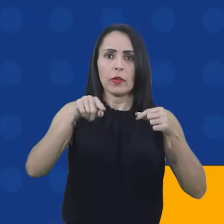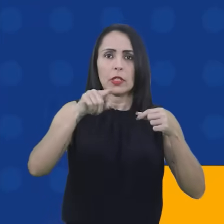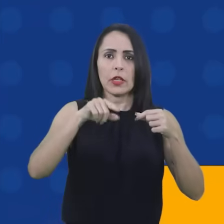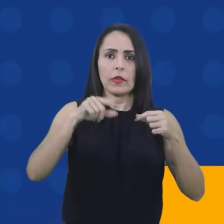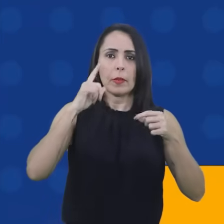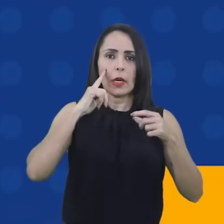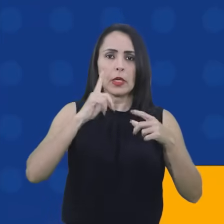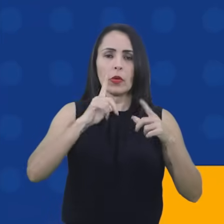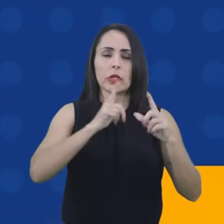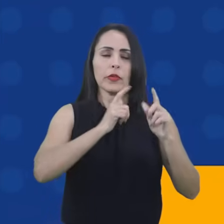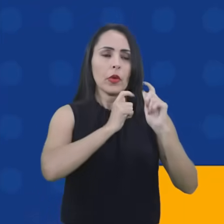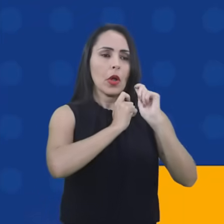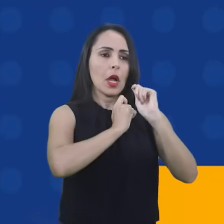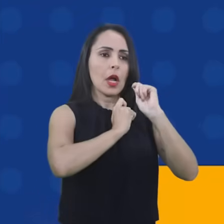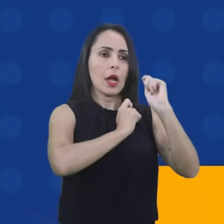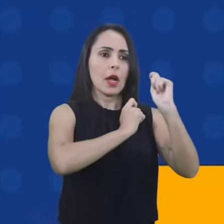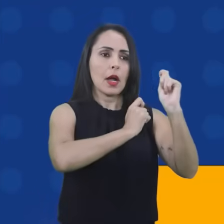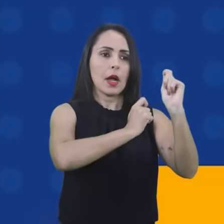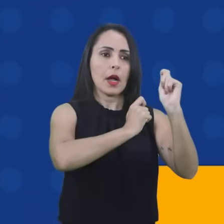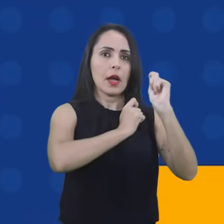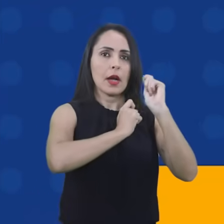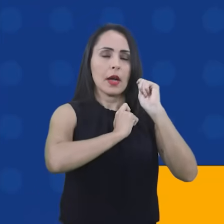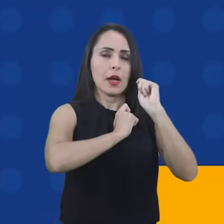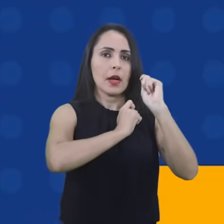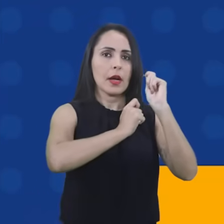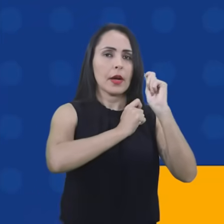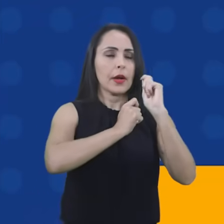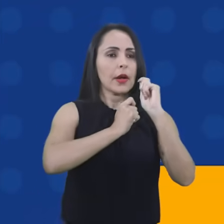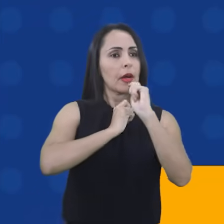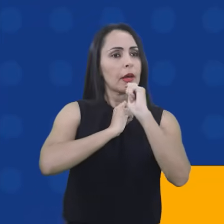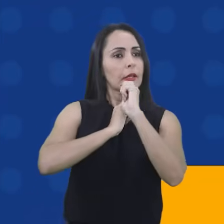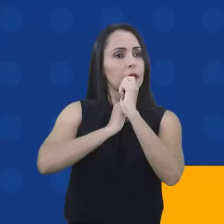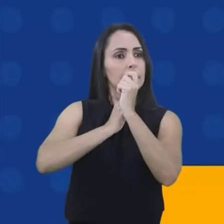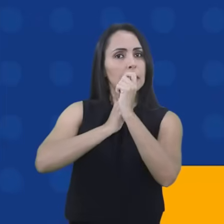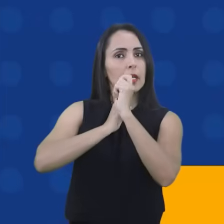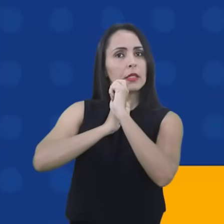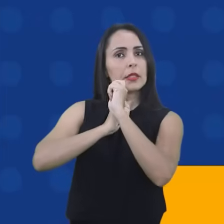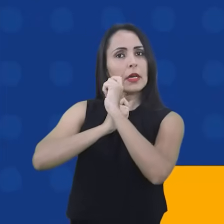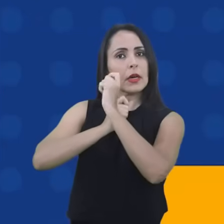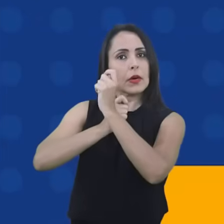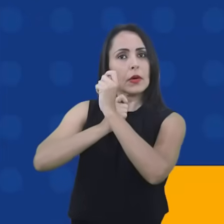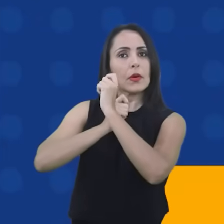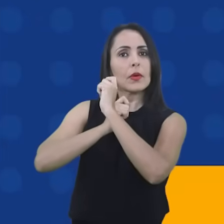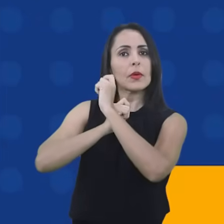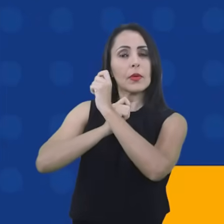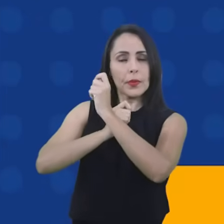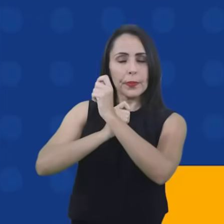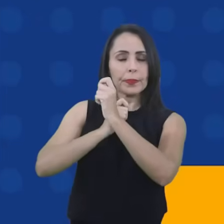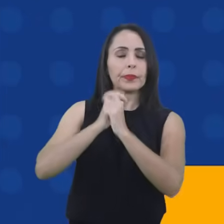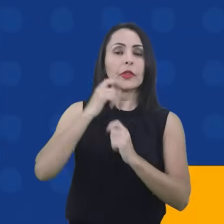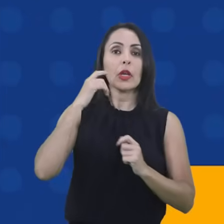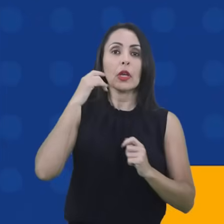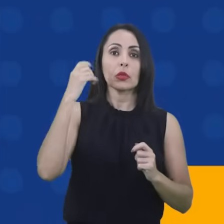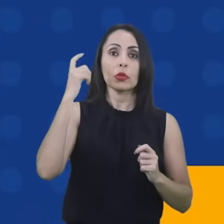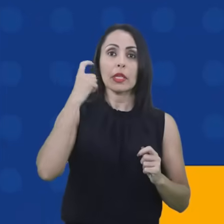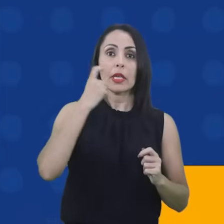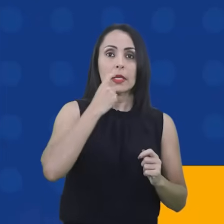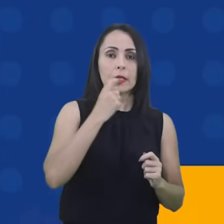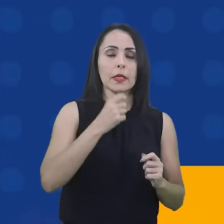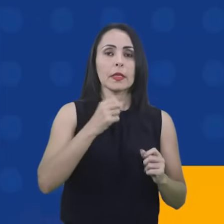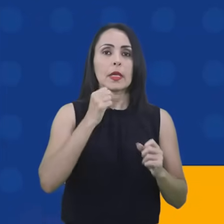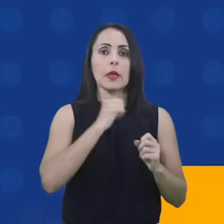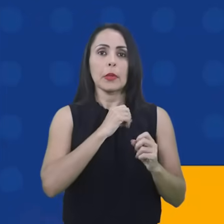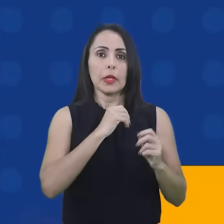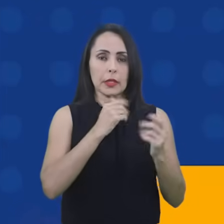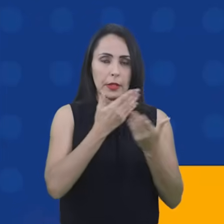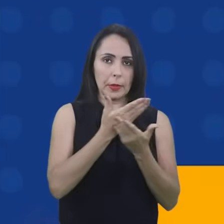vai passar esse fio, né, nessa direção, na face interproximal dos dentes, né, sempre puxando para a